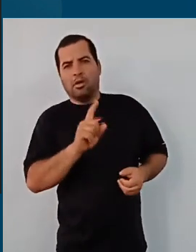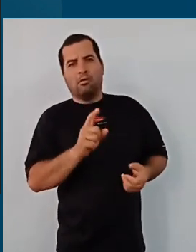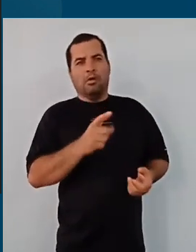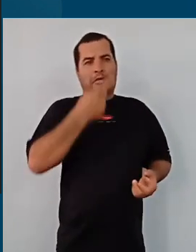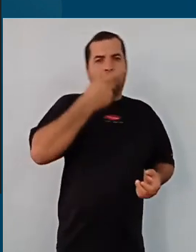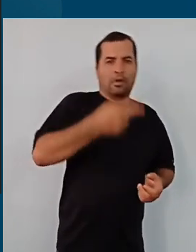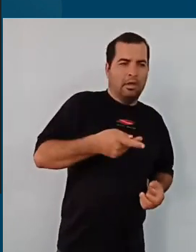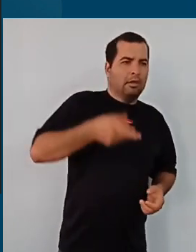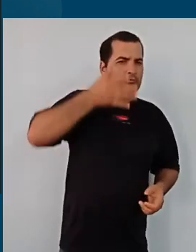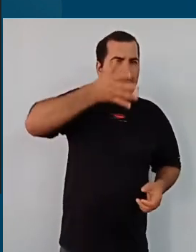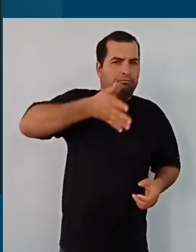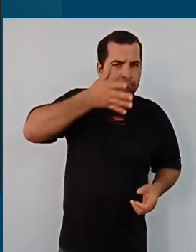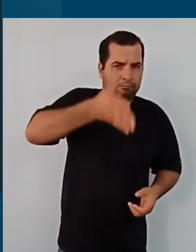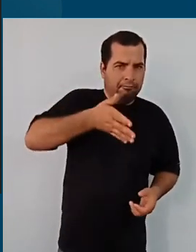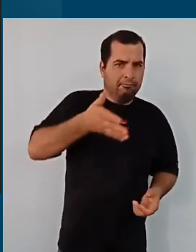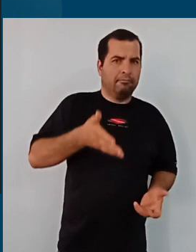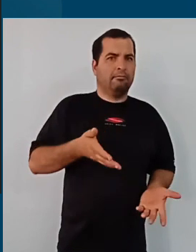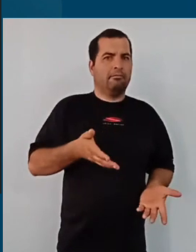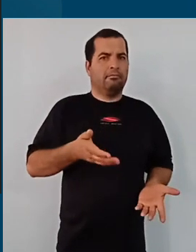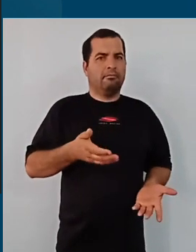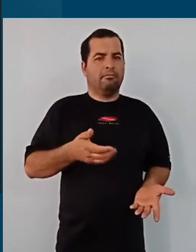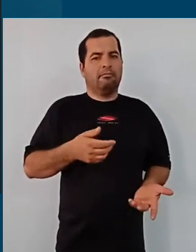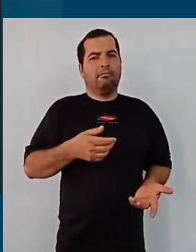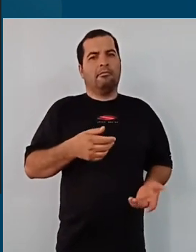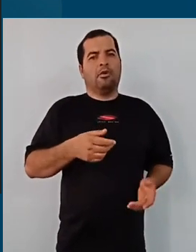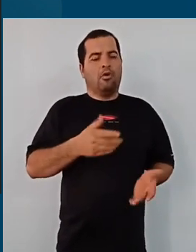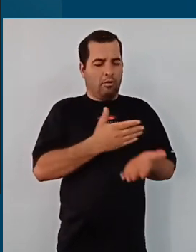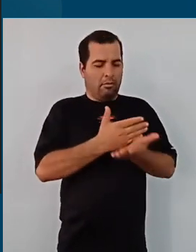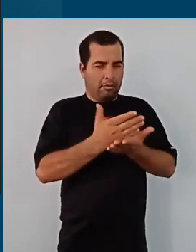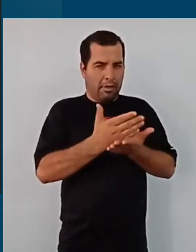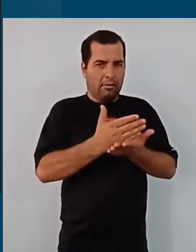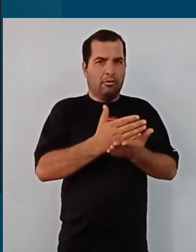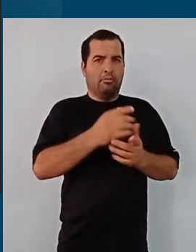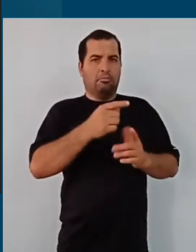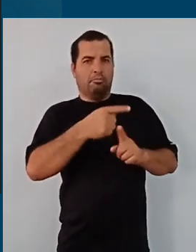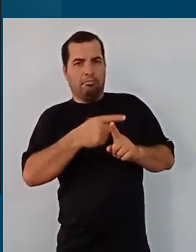construir discursos e de compreender discursos com começo, meio e fim.